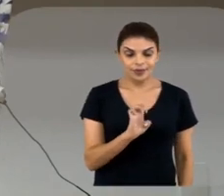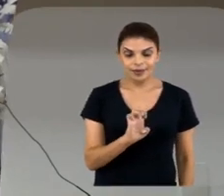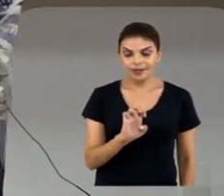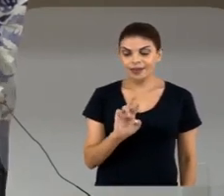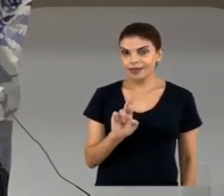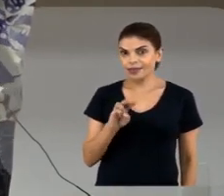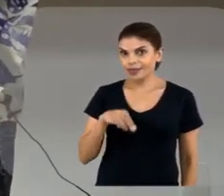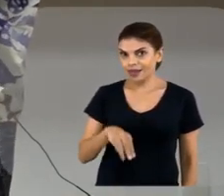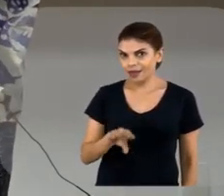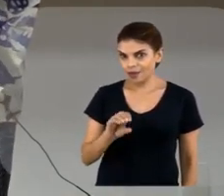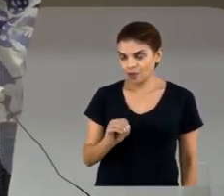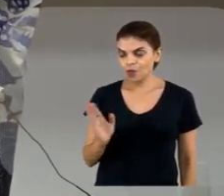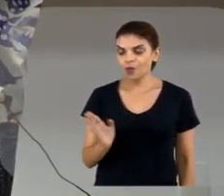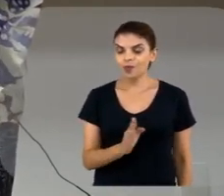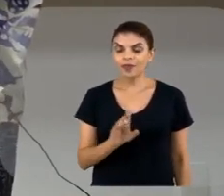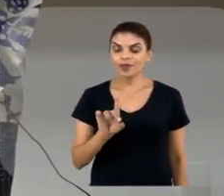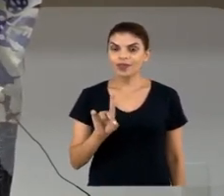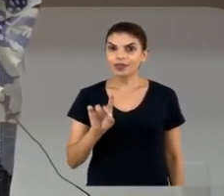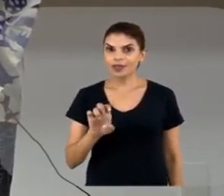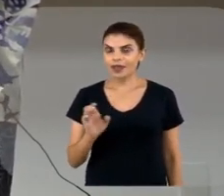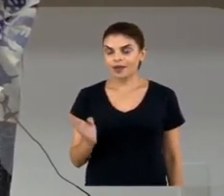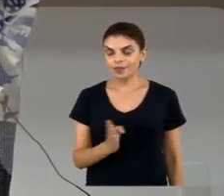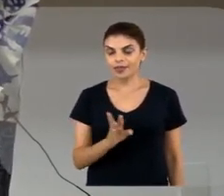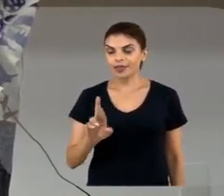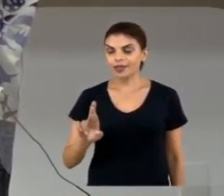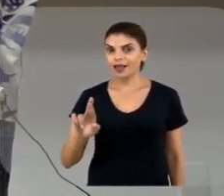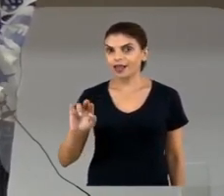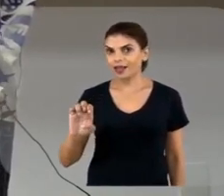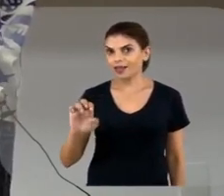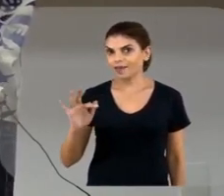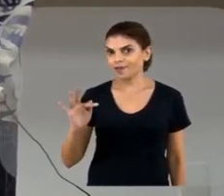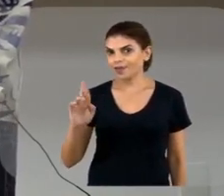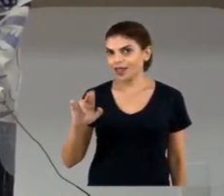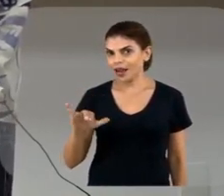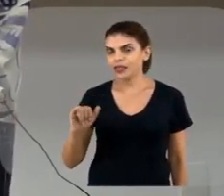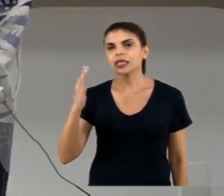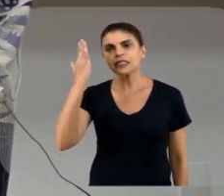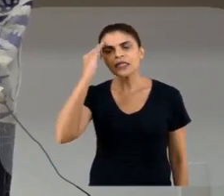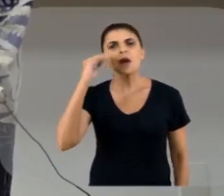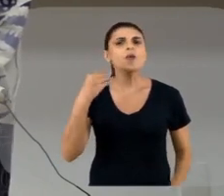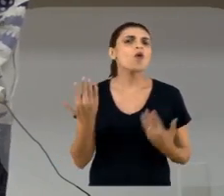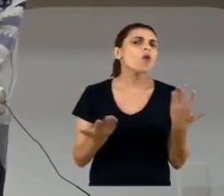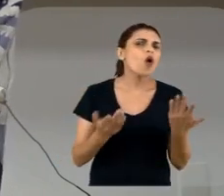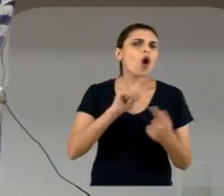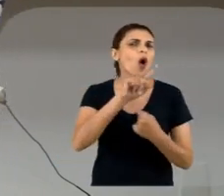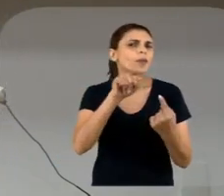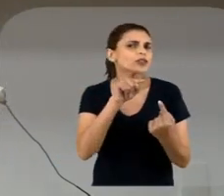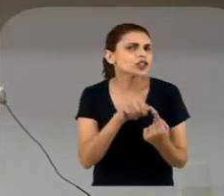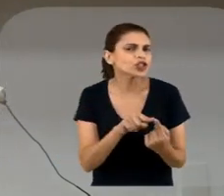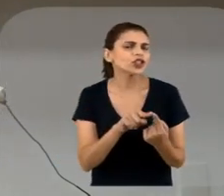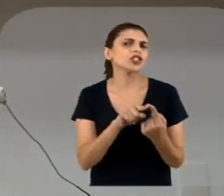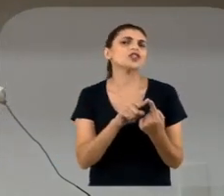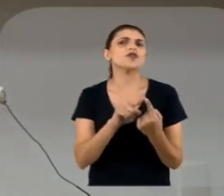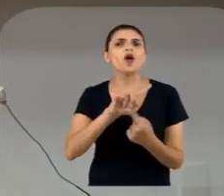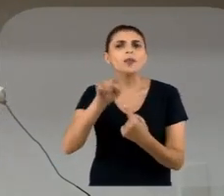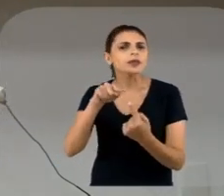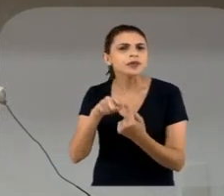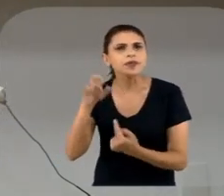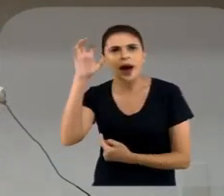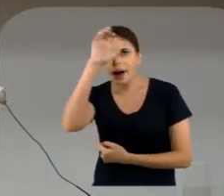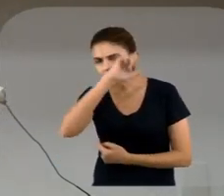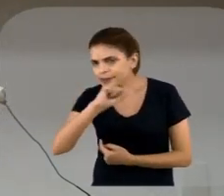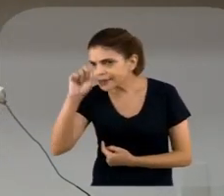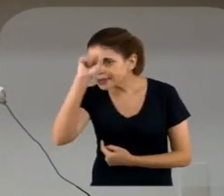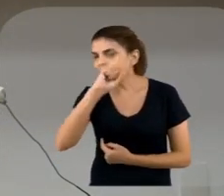vai pensar nos próprios objetivos educacionais e nos próprios objetivos de aprendizagem também. Importante dizer